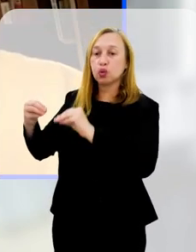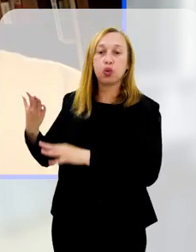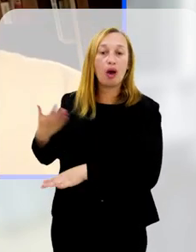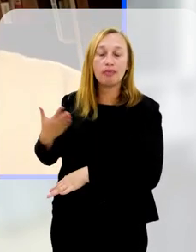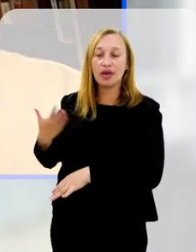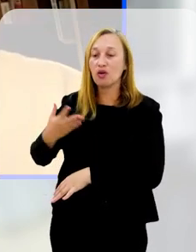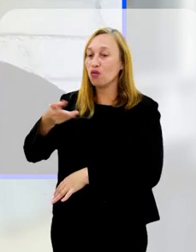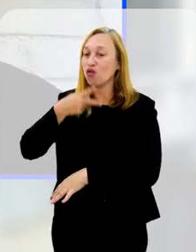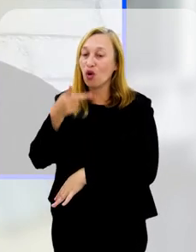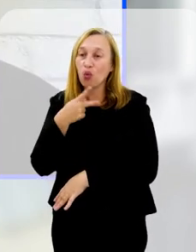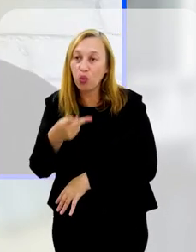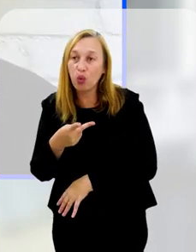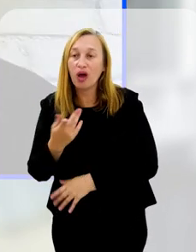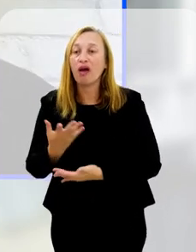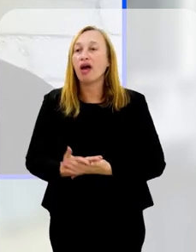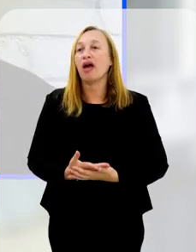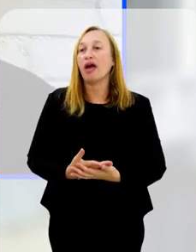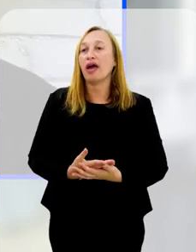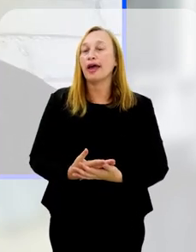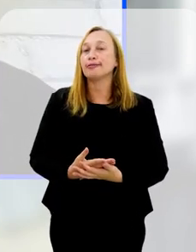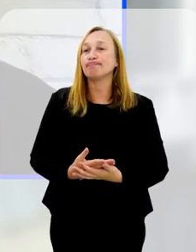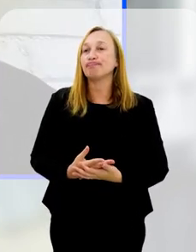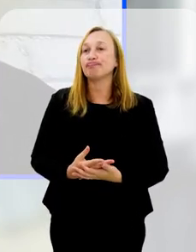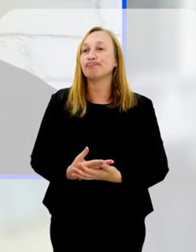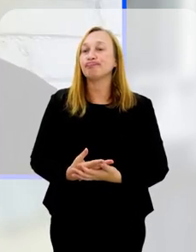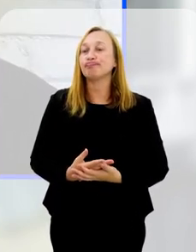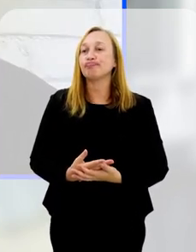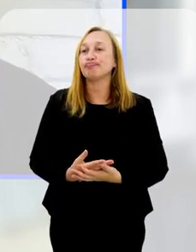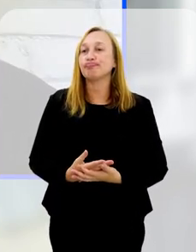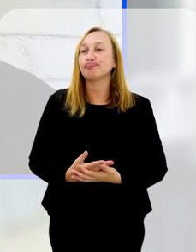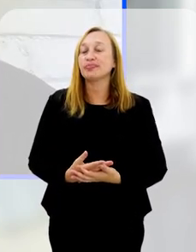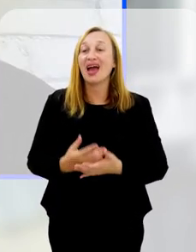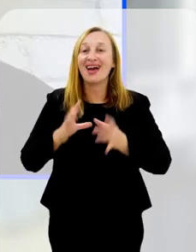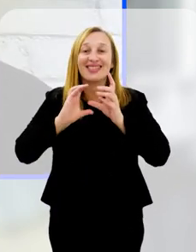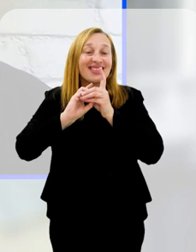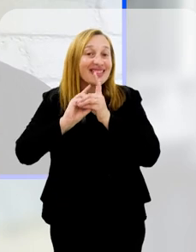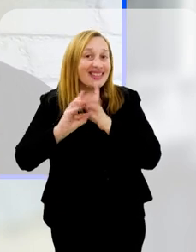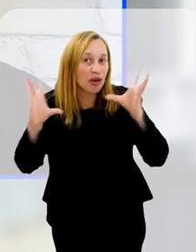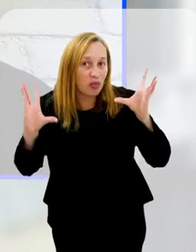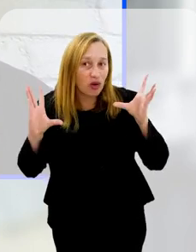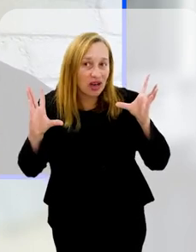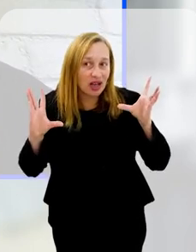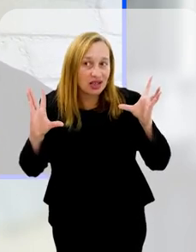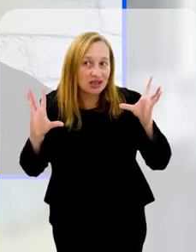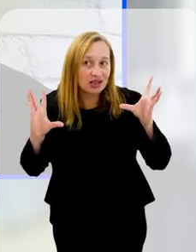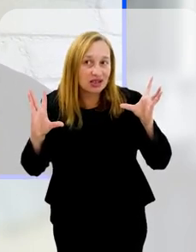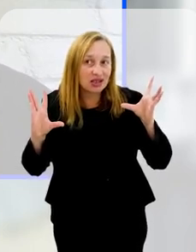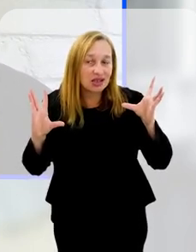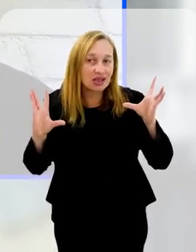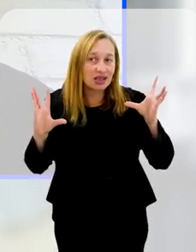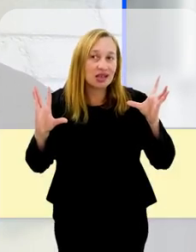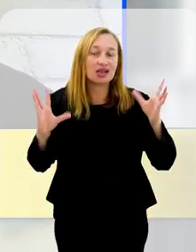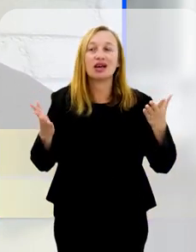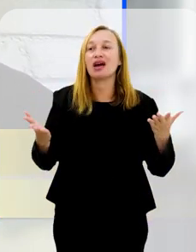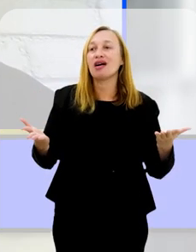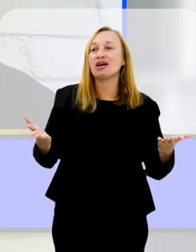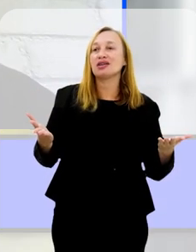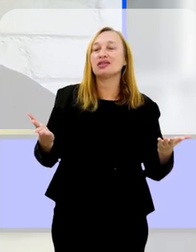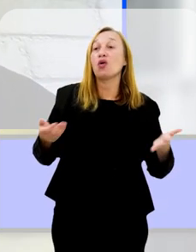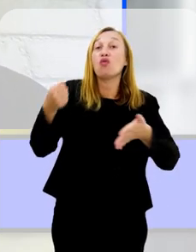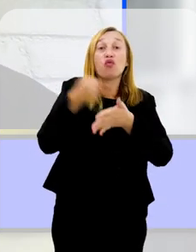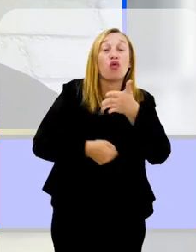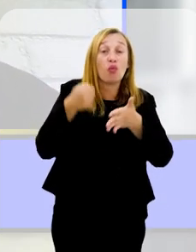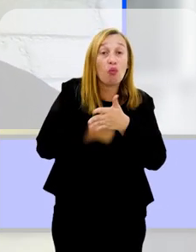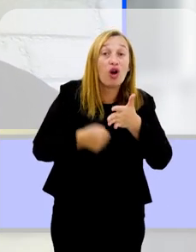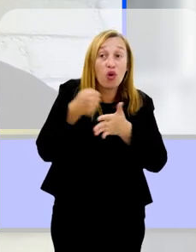Eu concordo totalmente com o que o Clóvis disse. Quer dizer, nós, a democracia, que, como ele